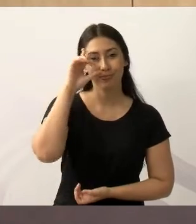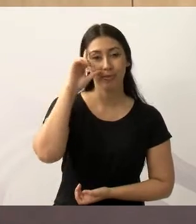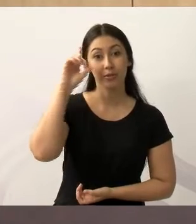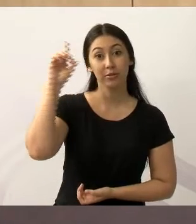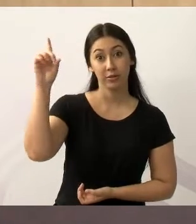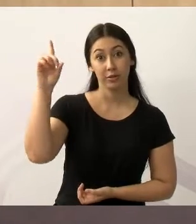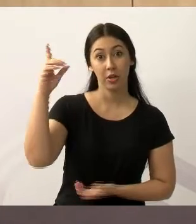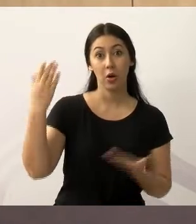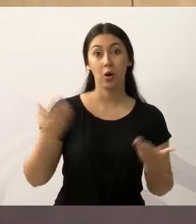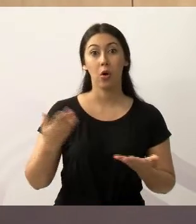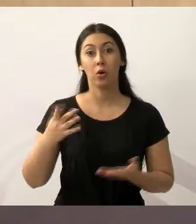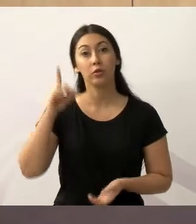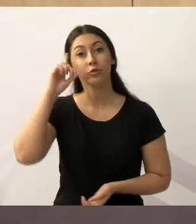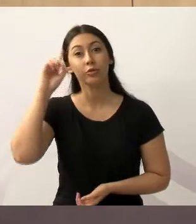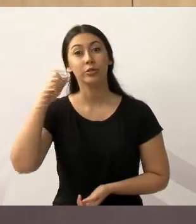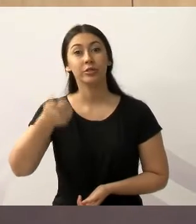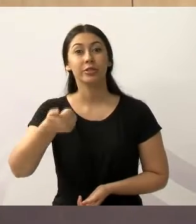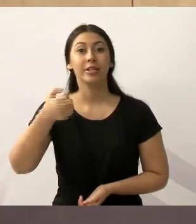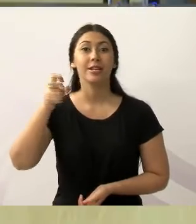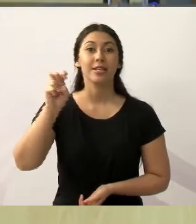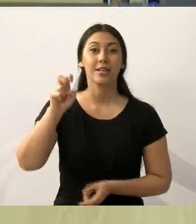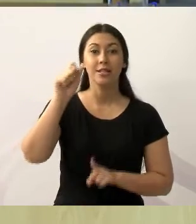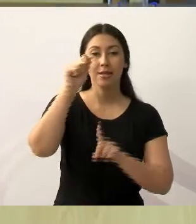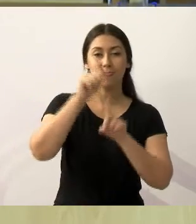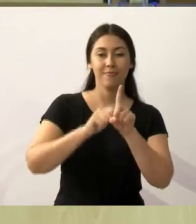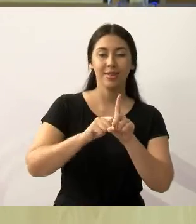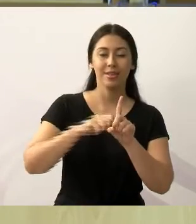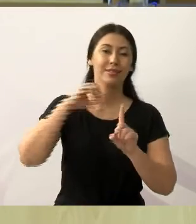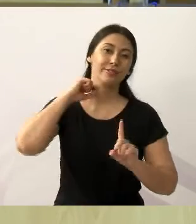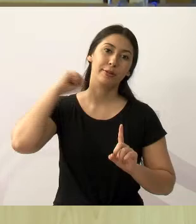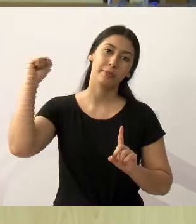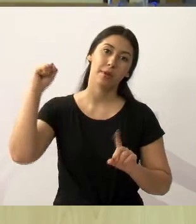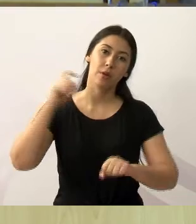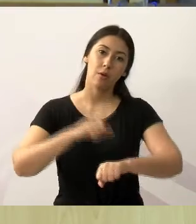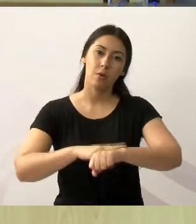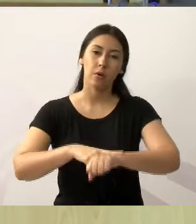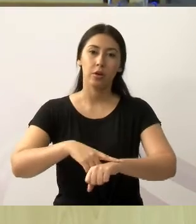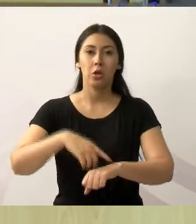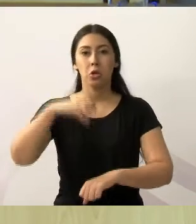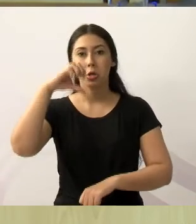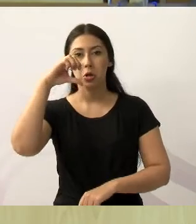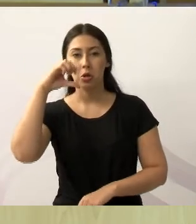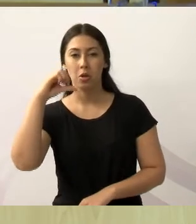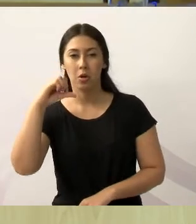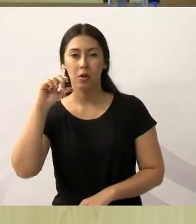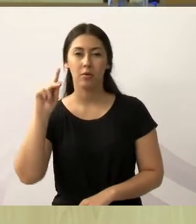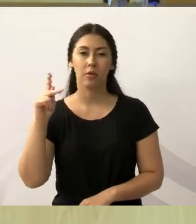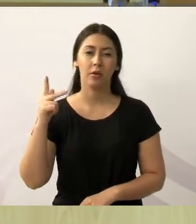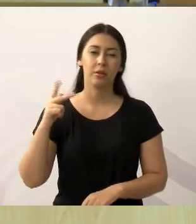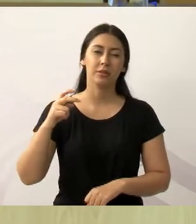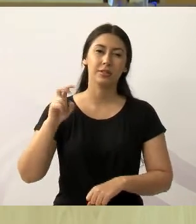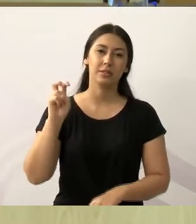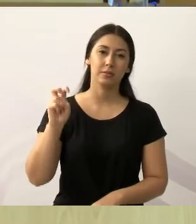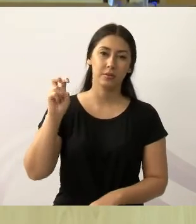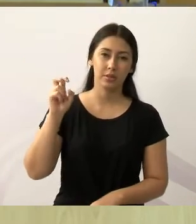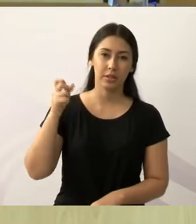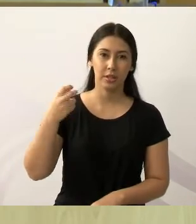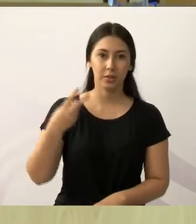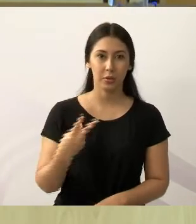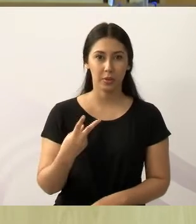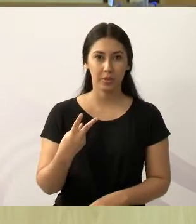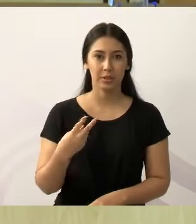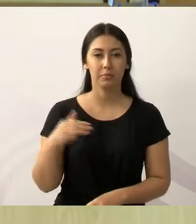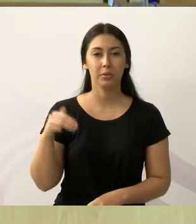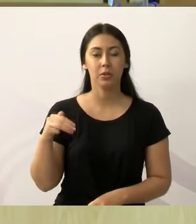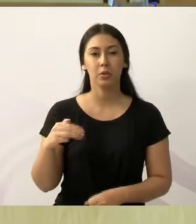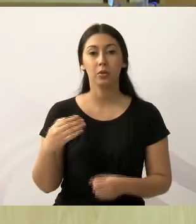na presente data de quinze de abril as 9:52 para darmos início a 1ª